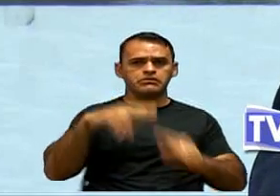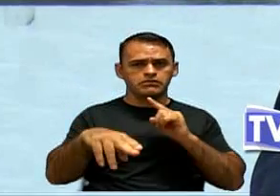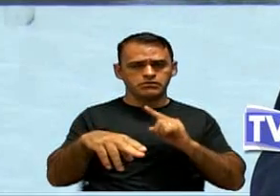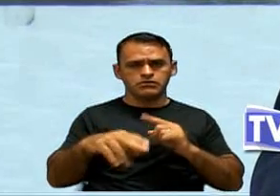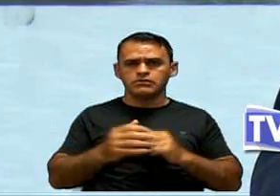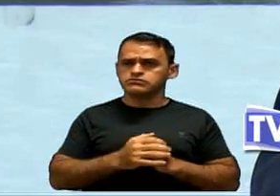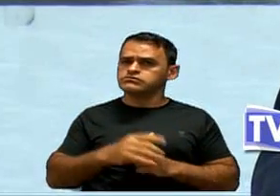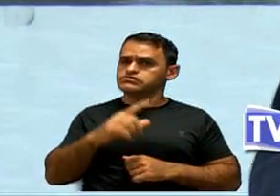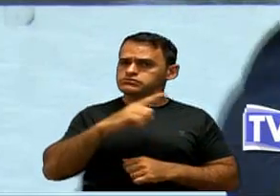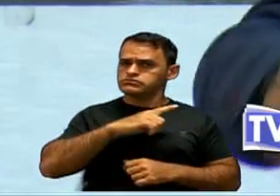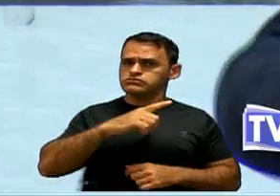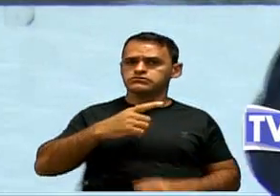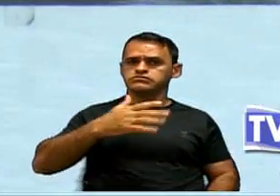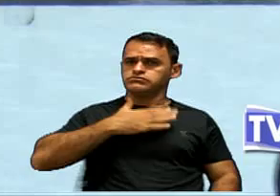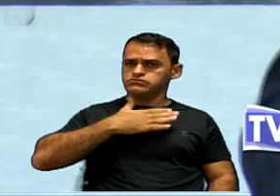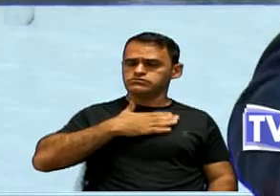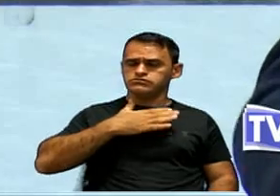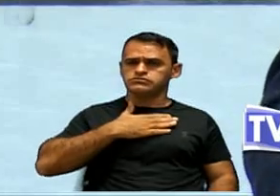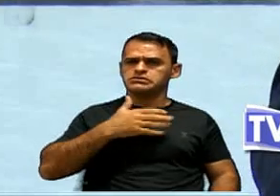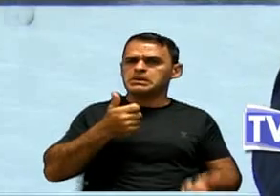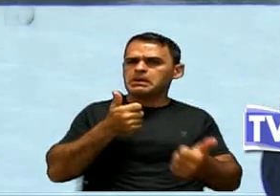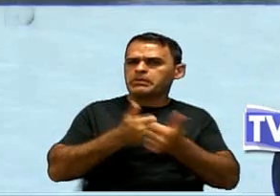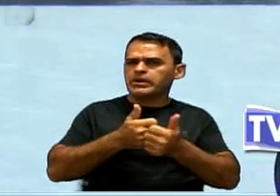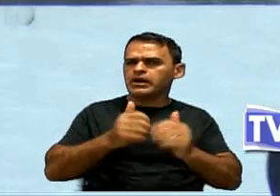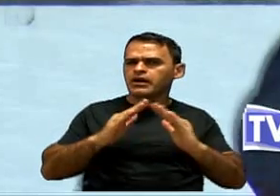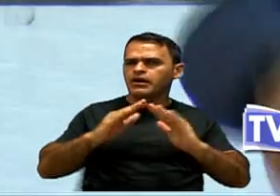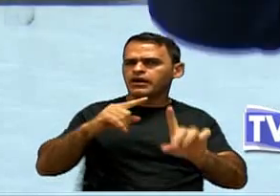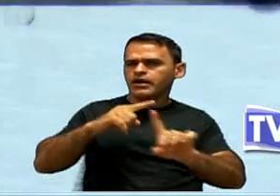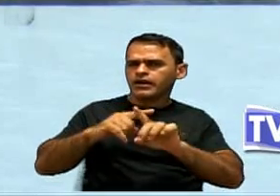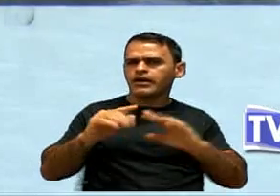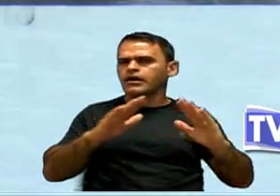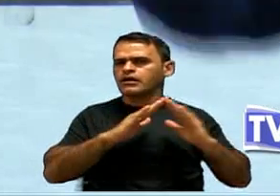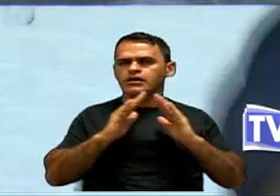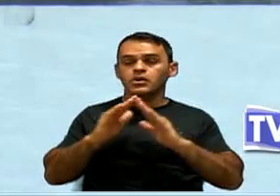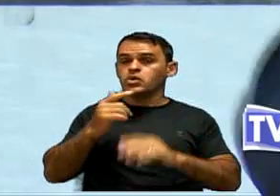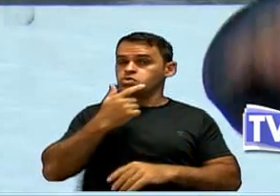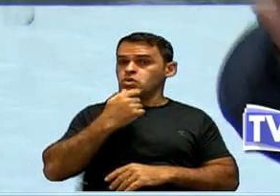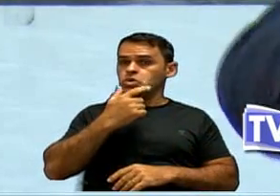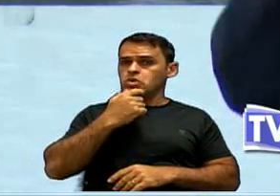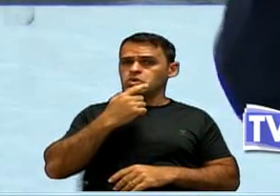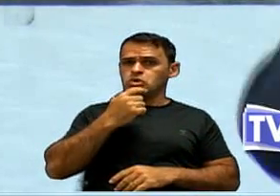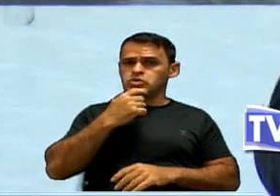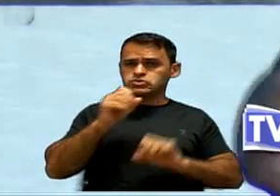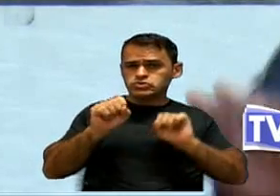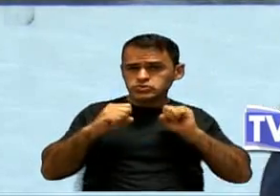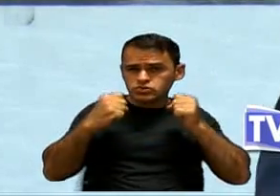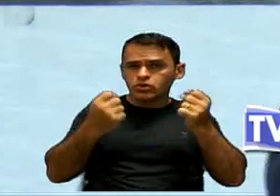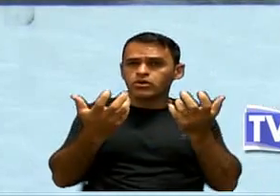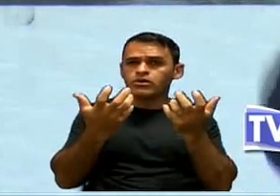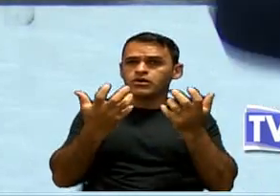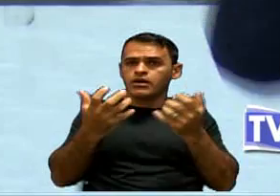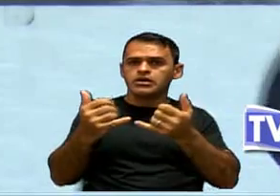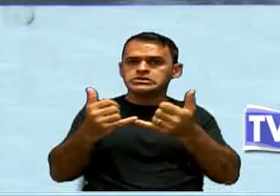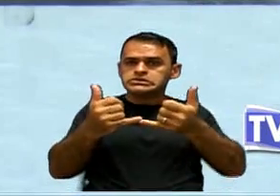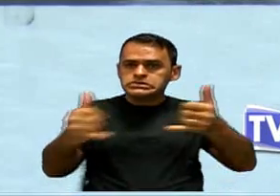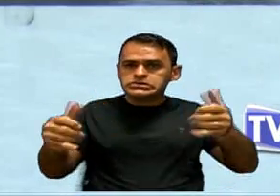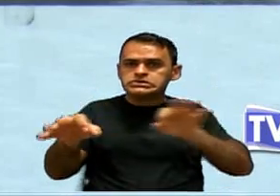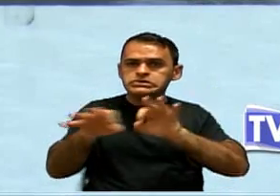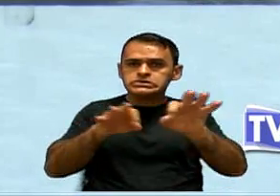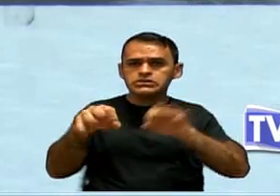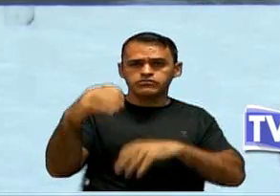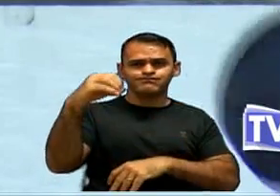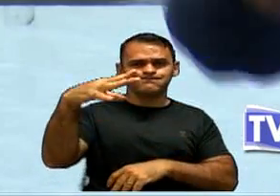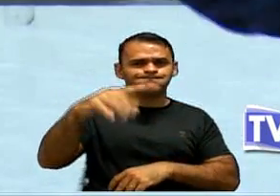nossa vila, ao lado da igreja, a congregação, tem um senhor que está lutando para ligar a luz lá e não